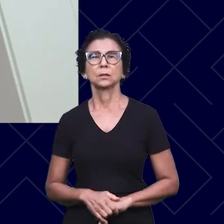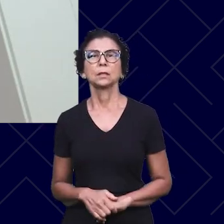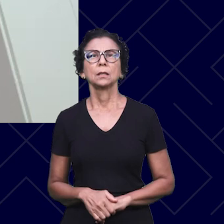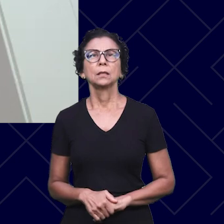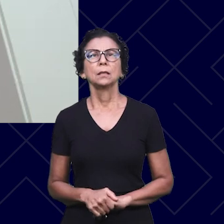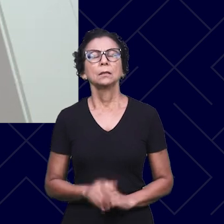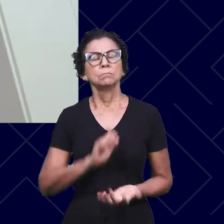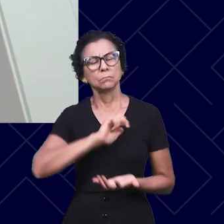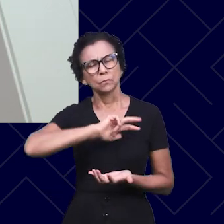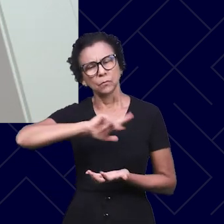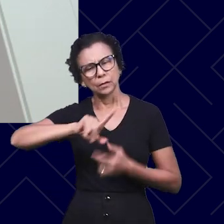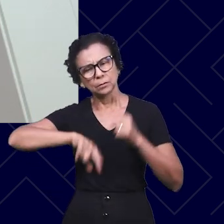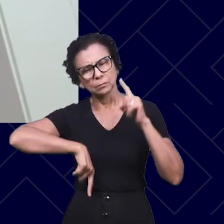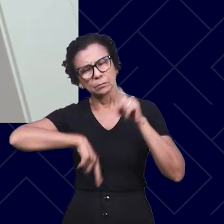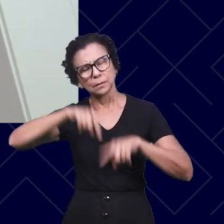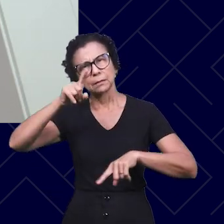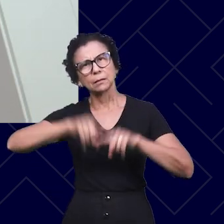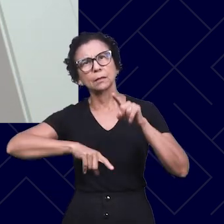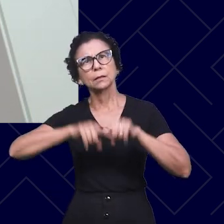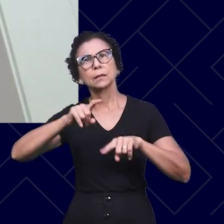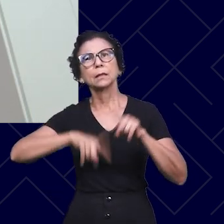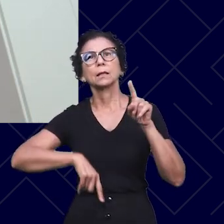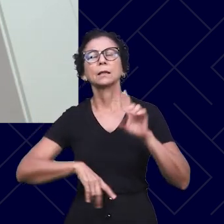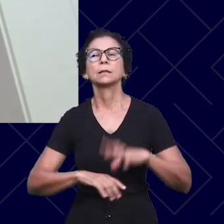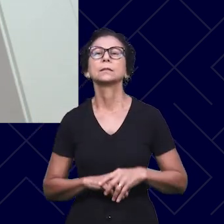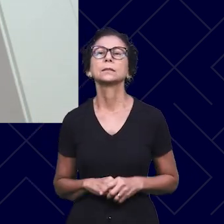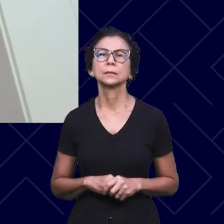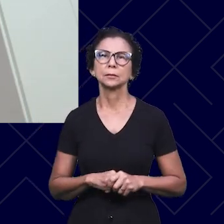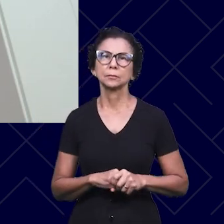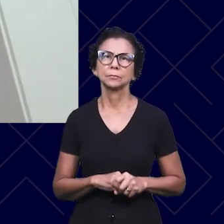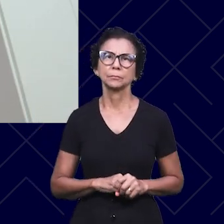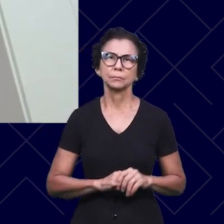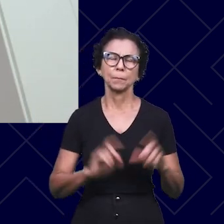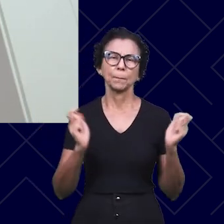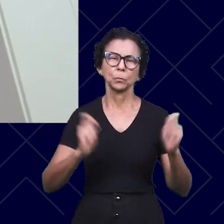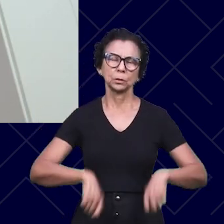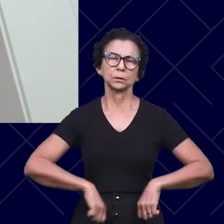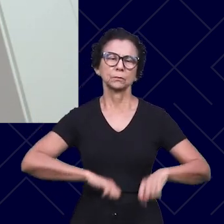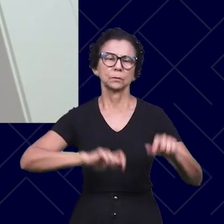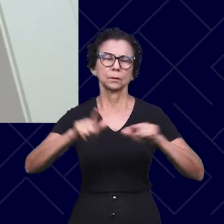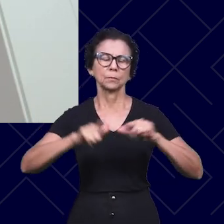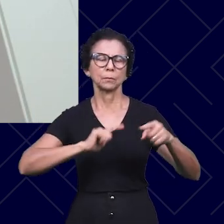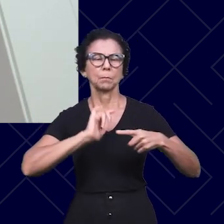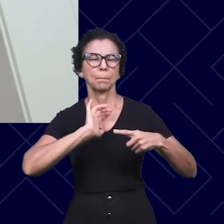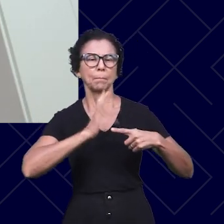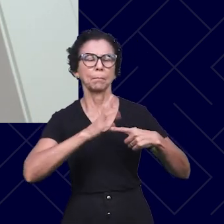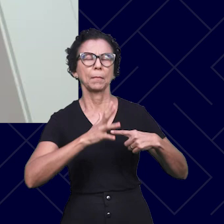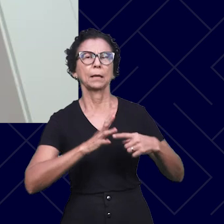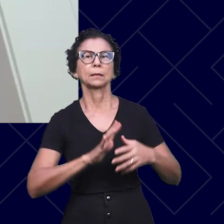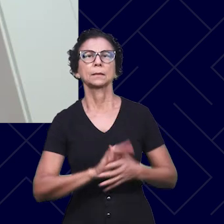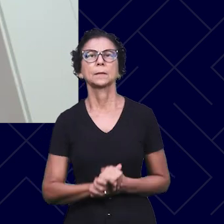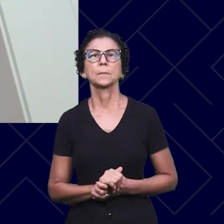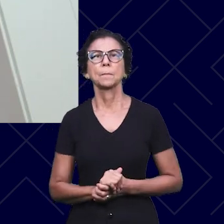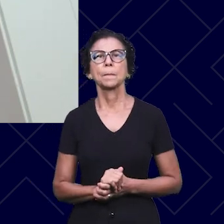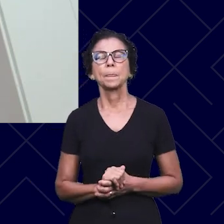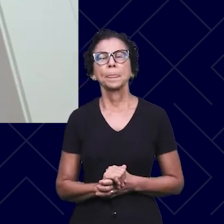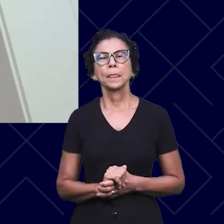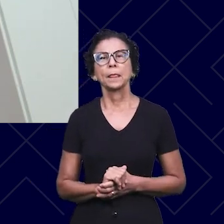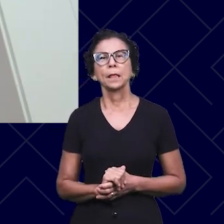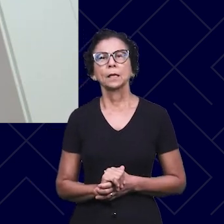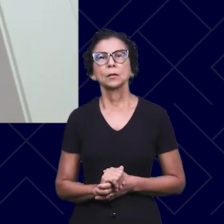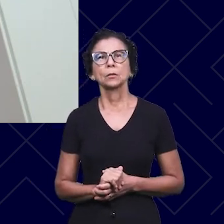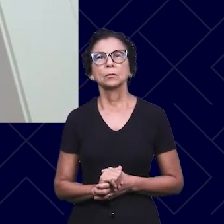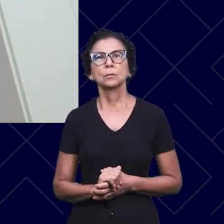vídeos e vários materiais, né, que eu poderia trabalhar com essa máquina. E também qual o tipo